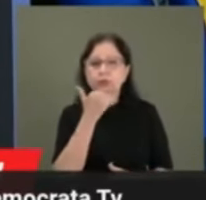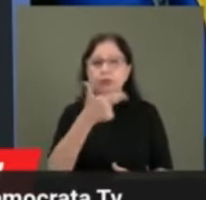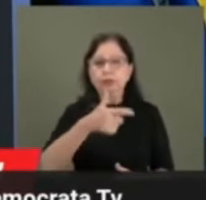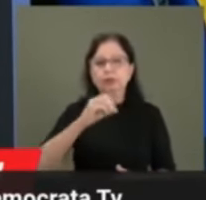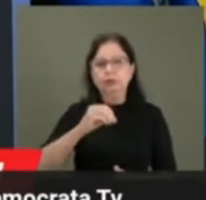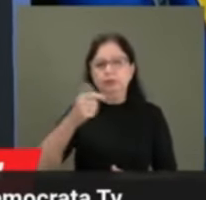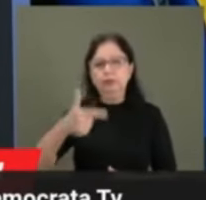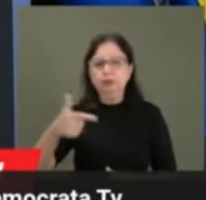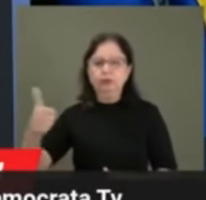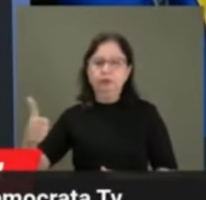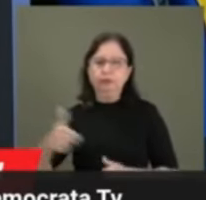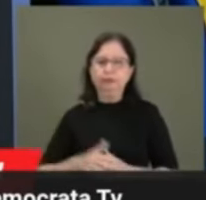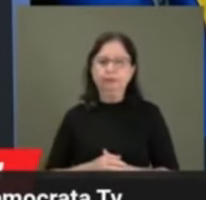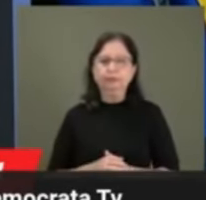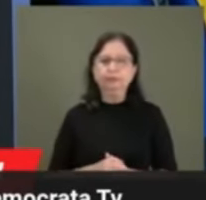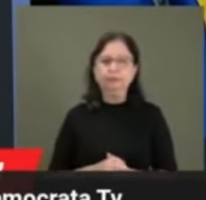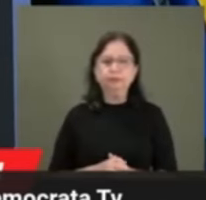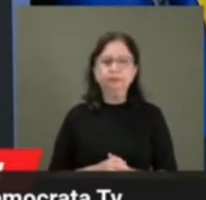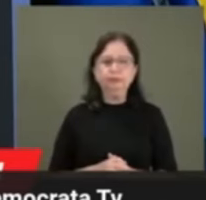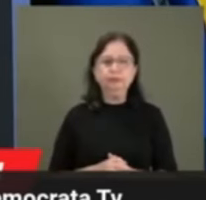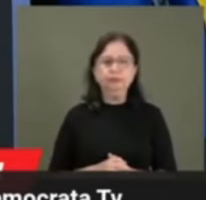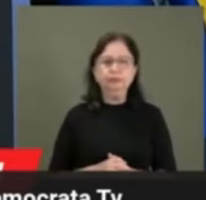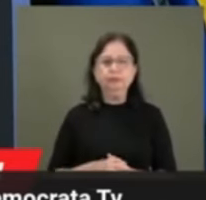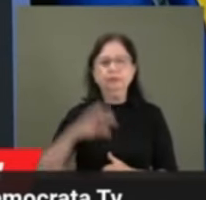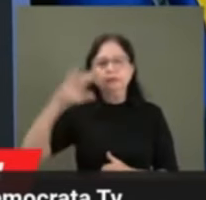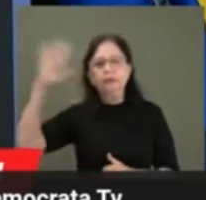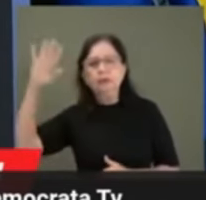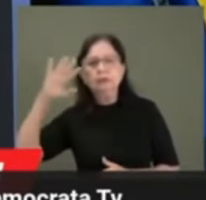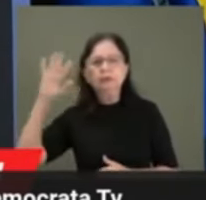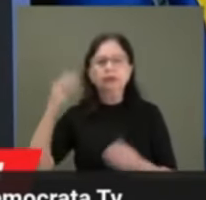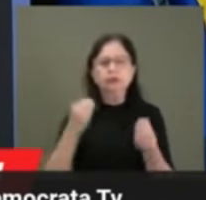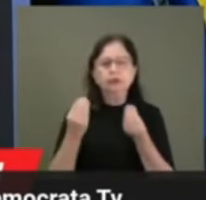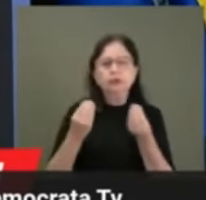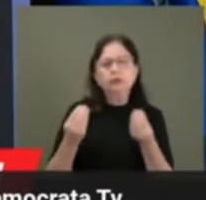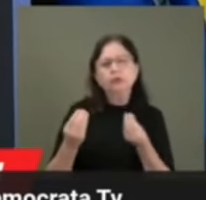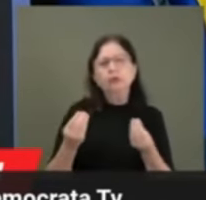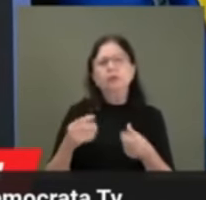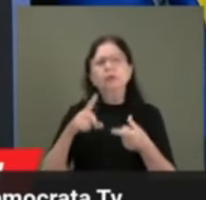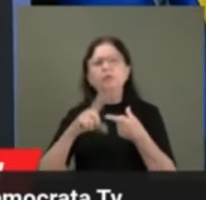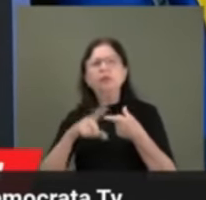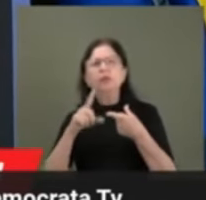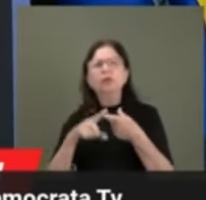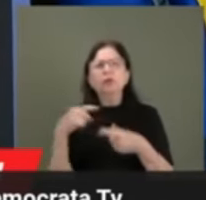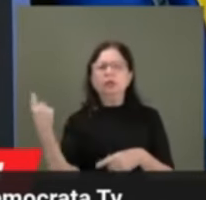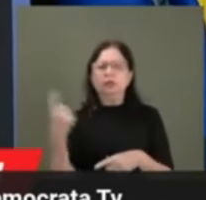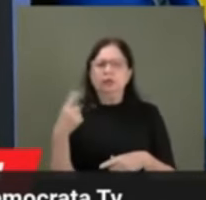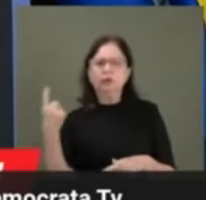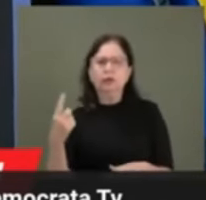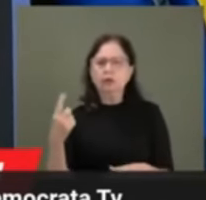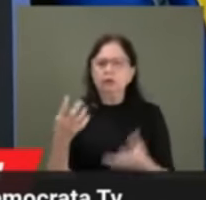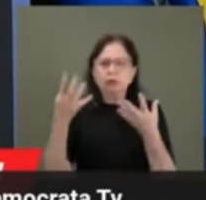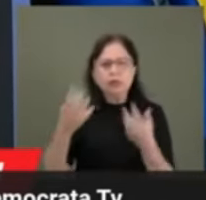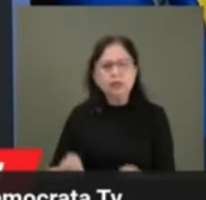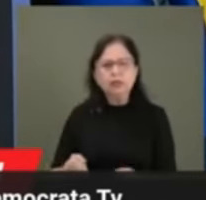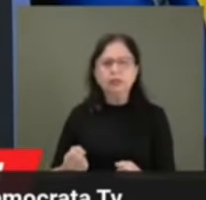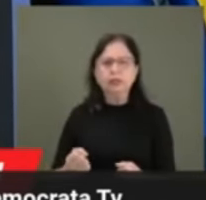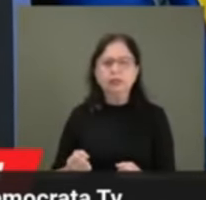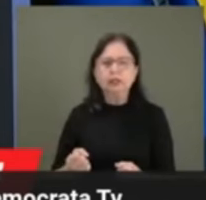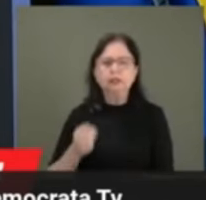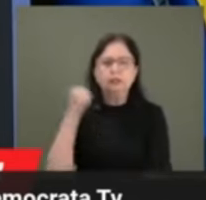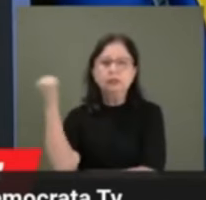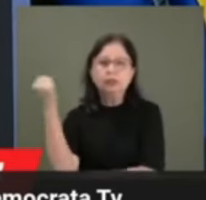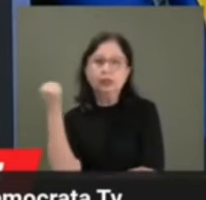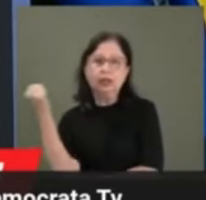tem eh que a gente teve no nosso E aí para explicar um pouco do Por que que aconteceu né Por que que é tão grave Imaginem vocês que no nosso dia